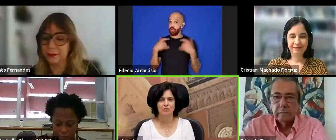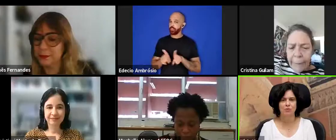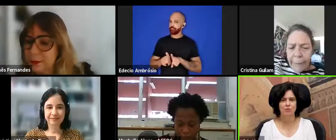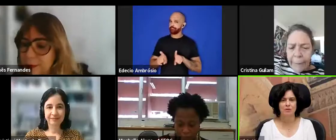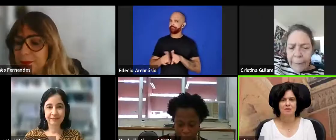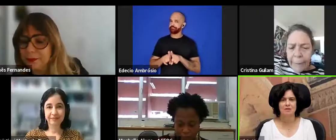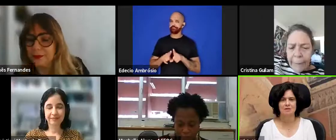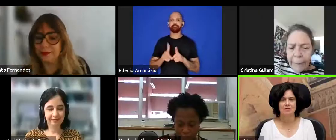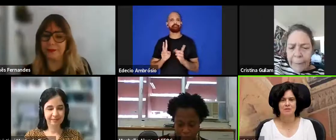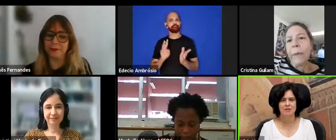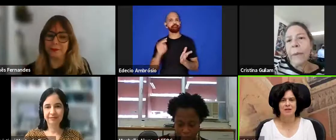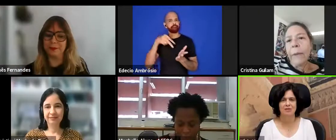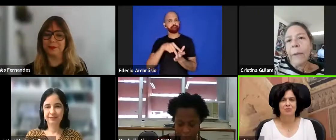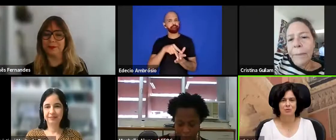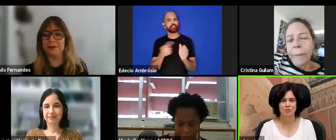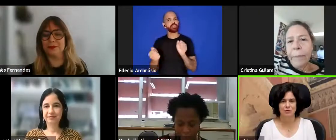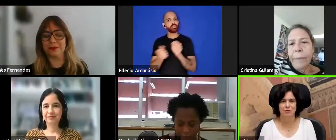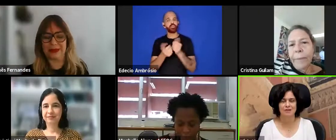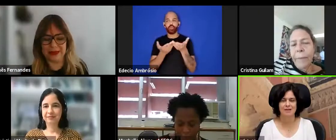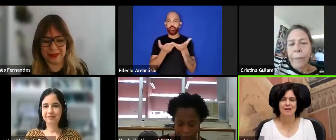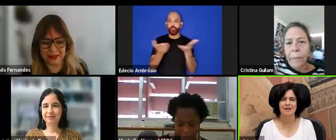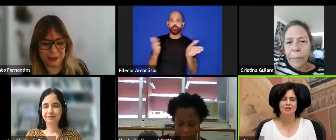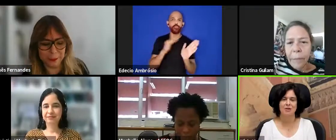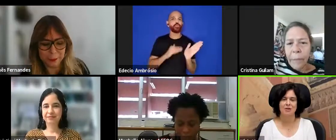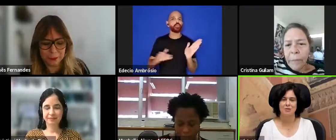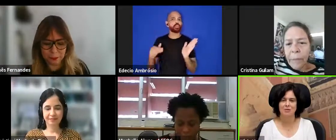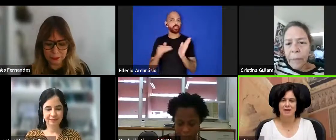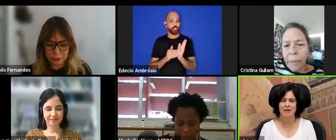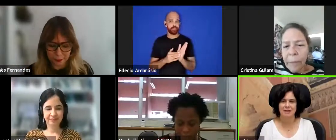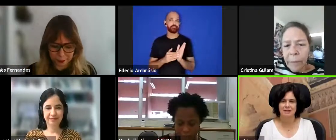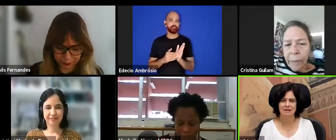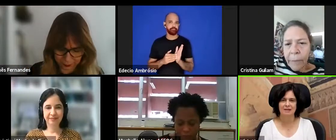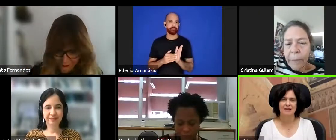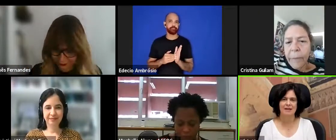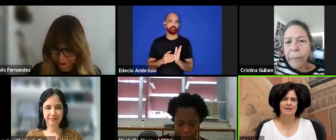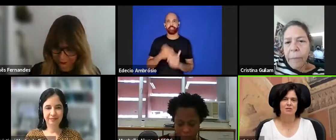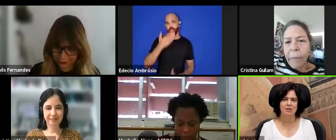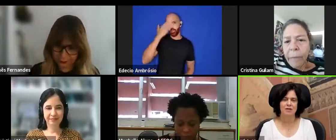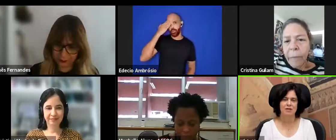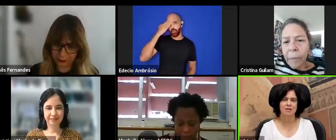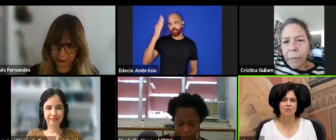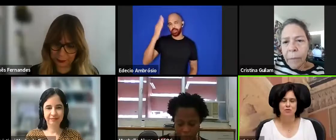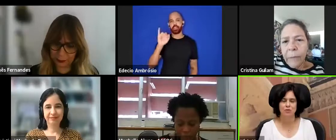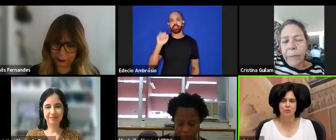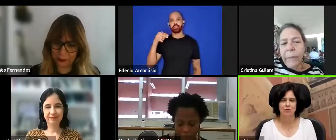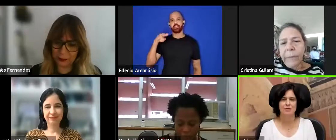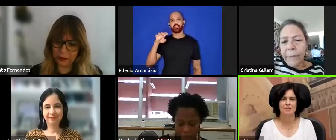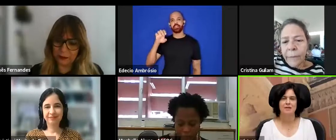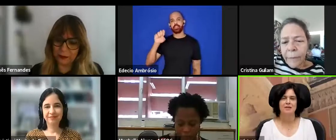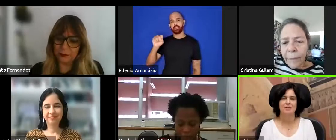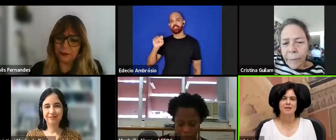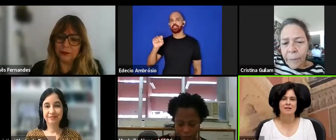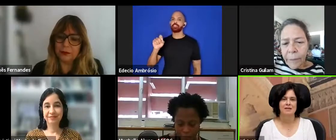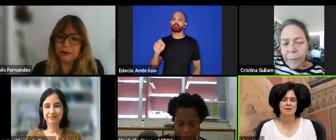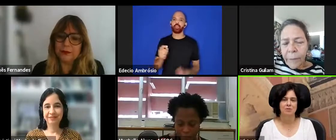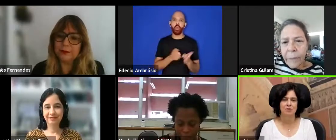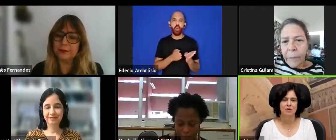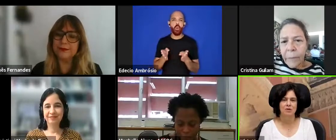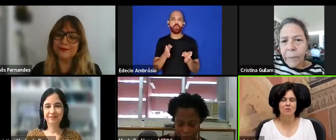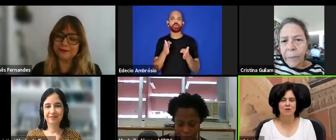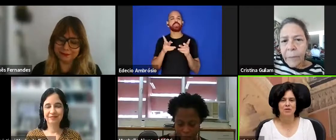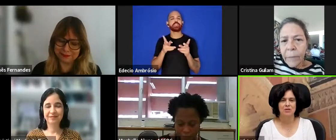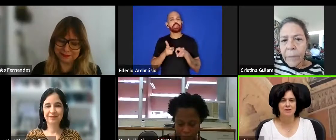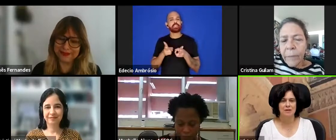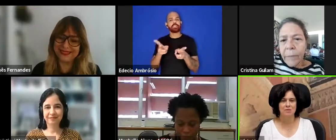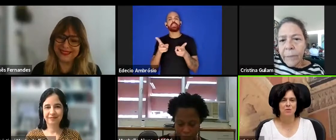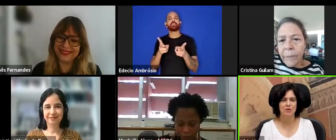aqui com todas vocês, com todos vocês. Obrigada, Inês, que nos conduz nessa